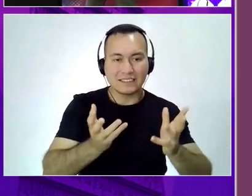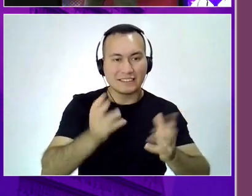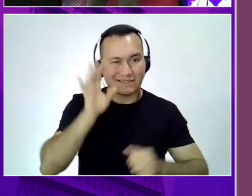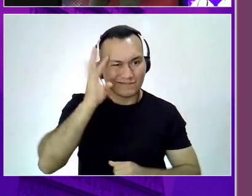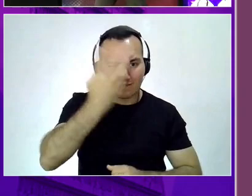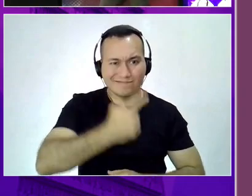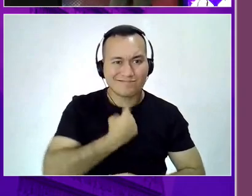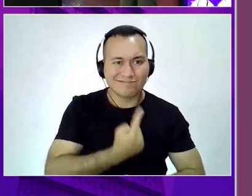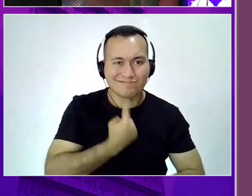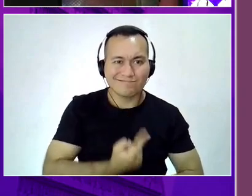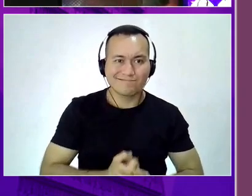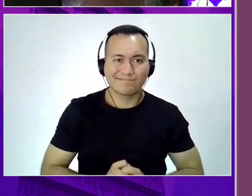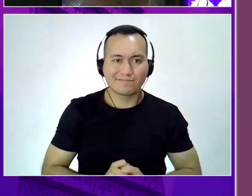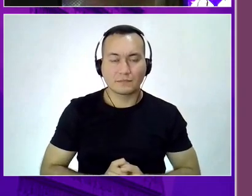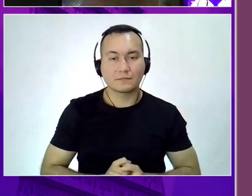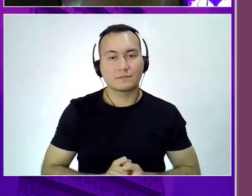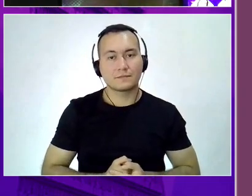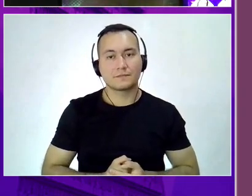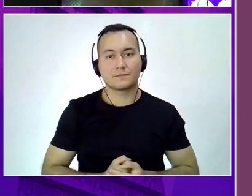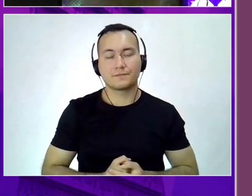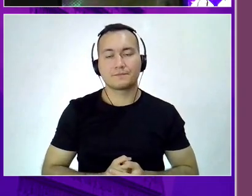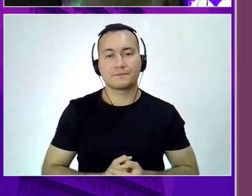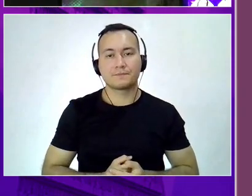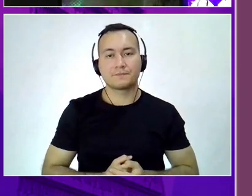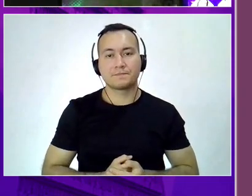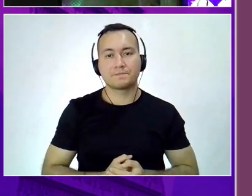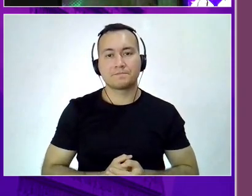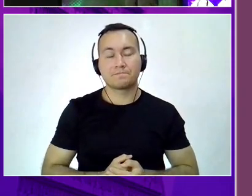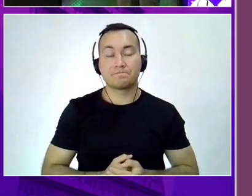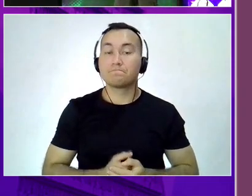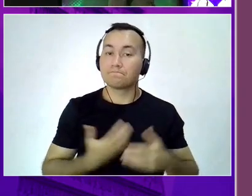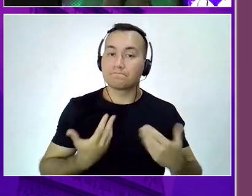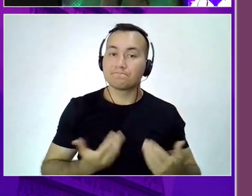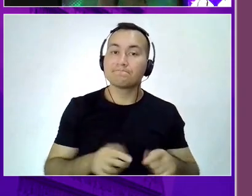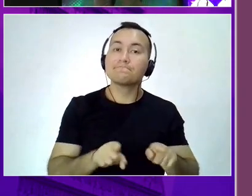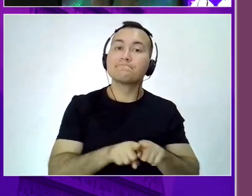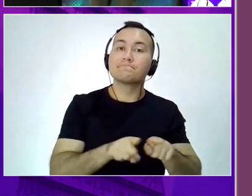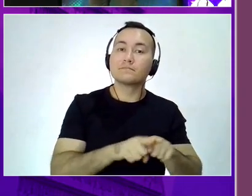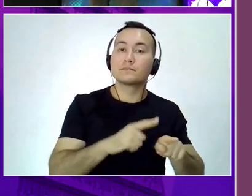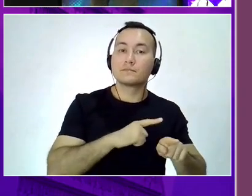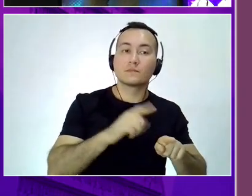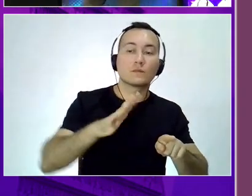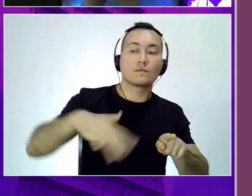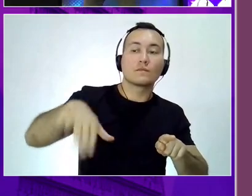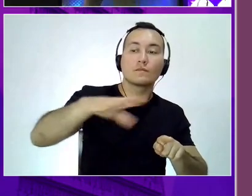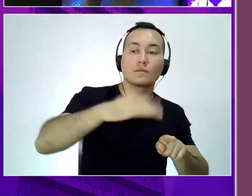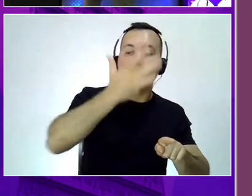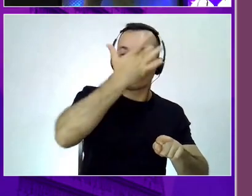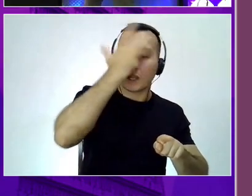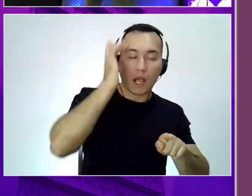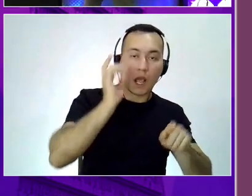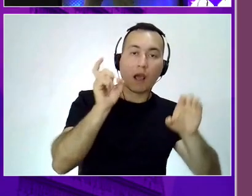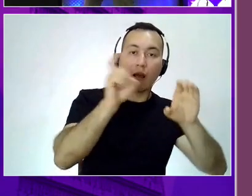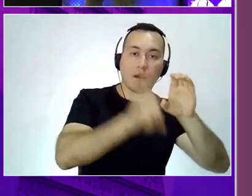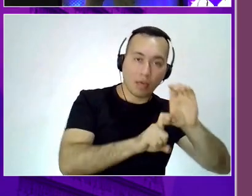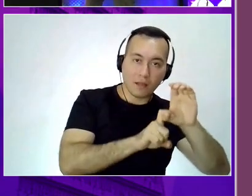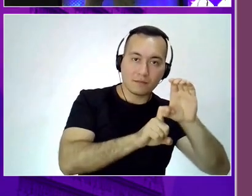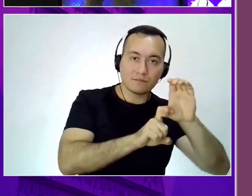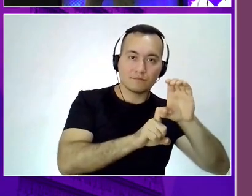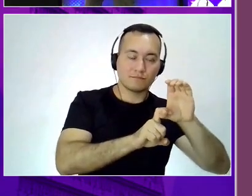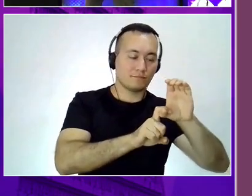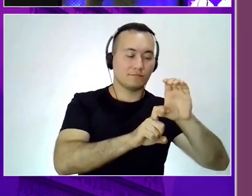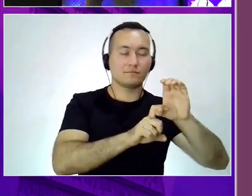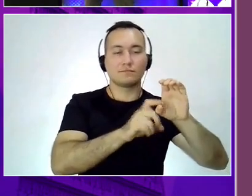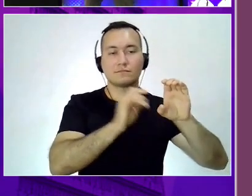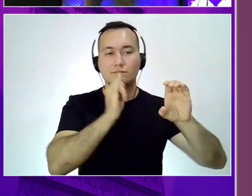se as coisas estão ok ou não. Além disso, a gente tem a questão de dependência de pessoas, ou seja, pô, vou exercitar meu fluxo de CI,